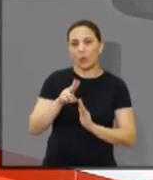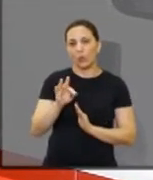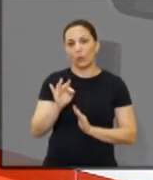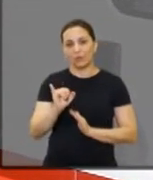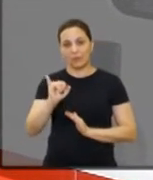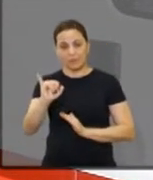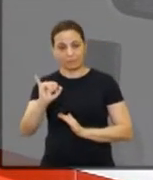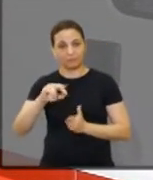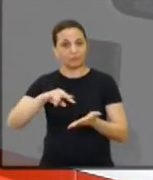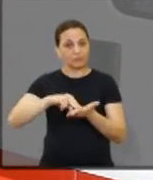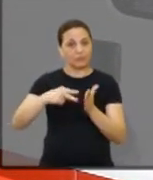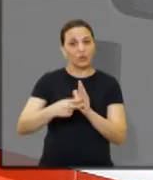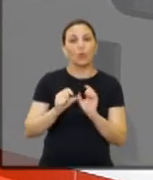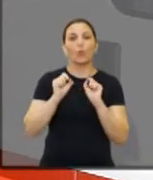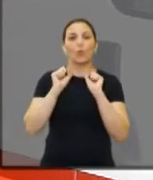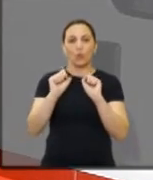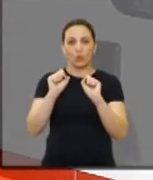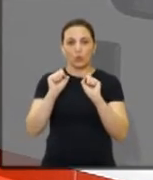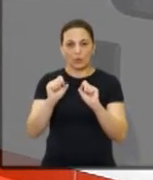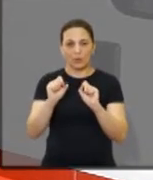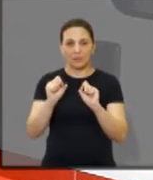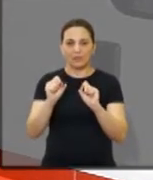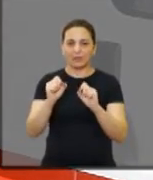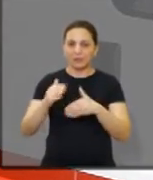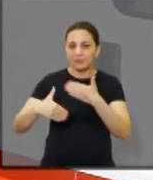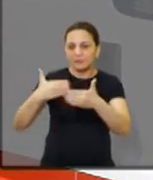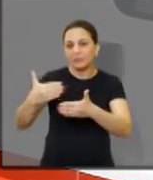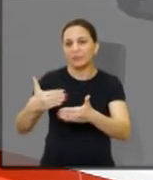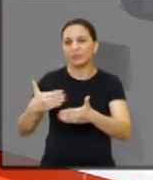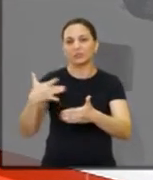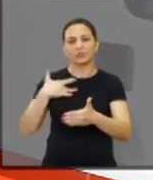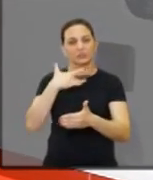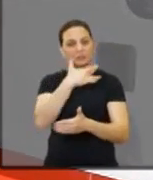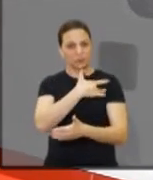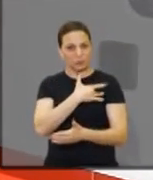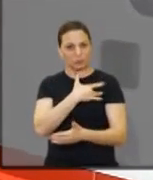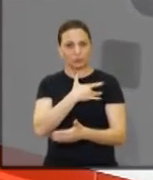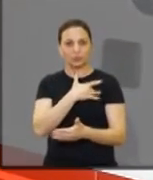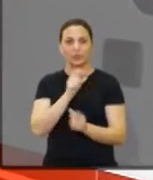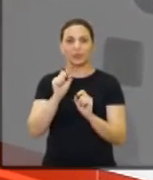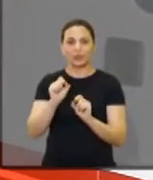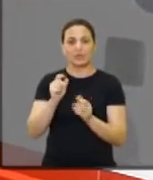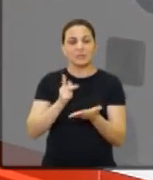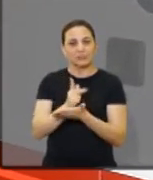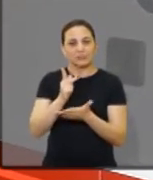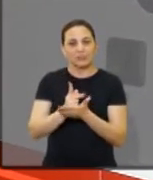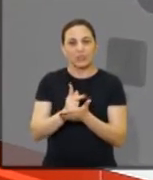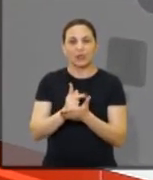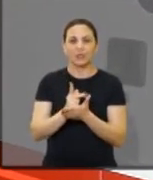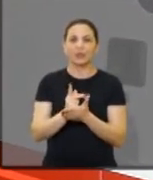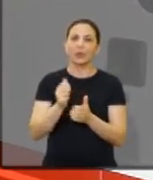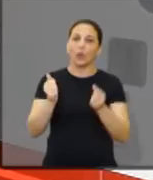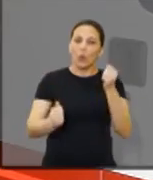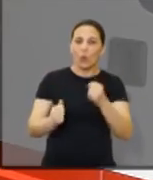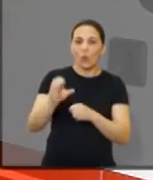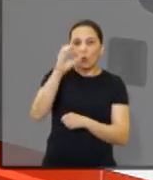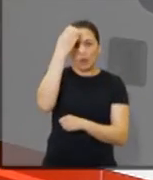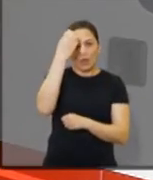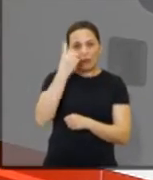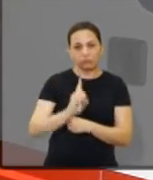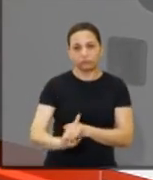avançado ou seja é uma uti e sobre rodas todas as vezes que esta viatura